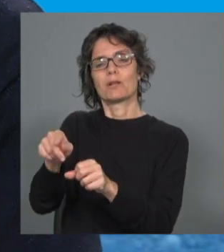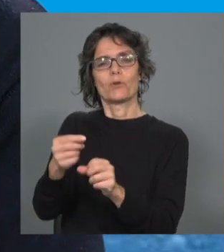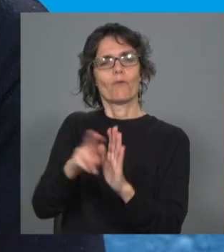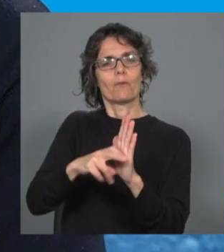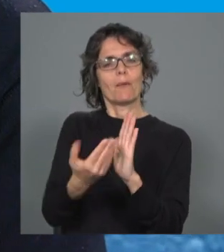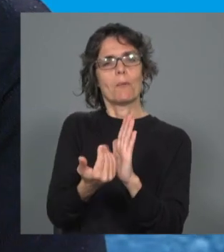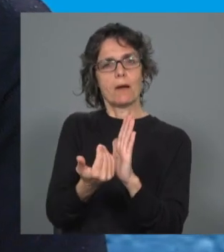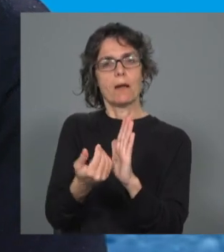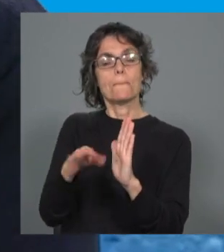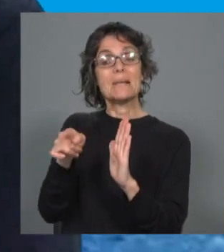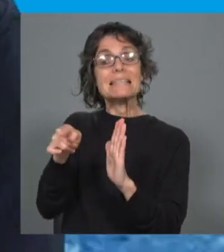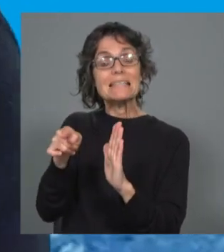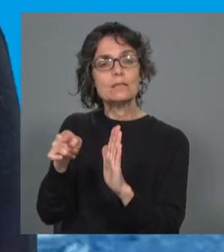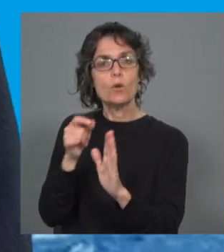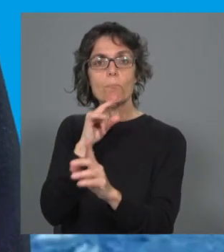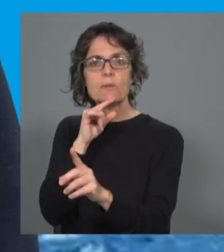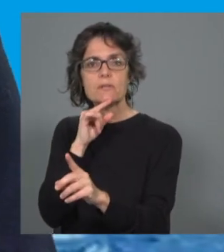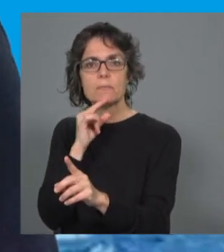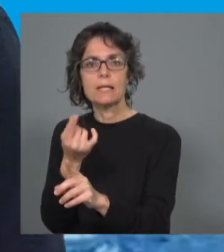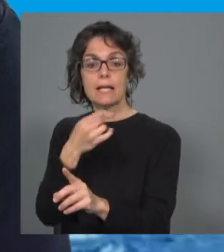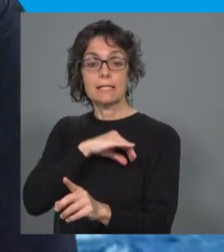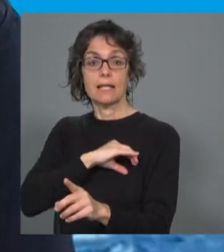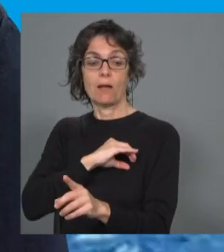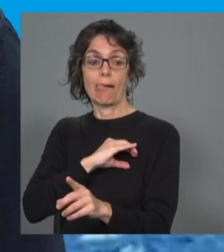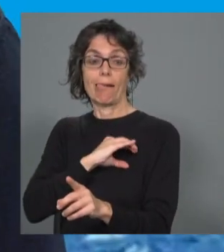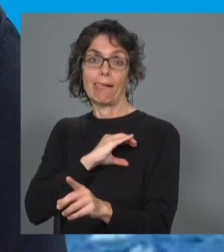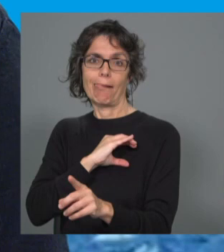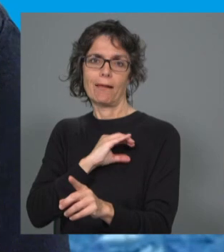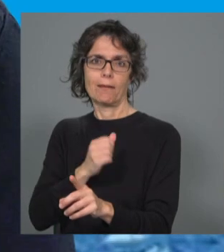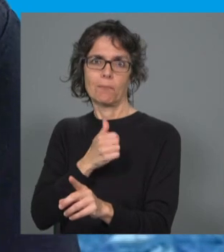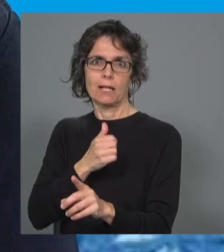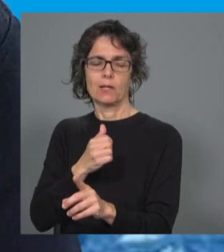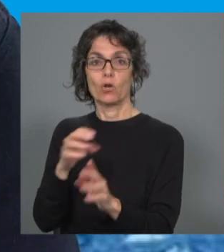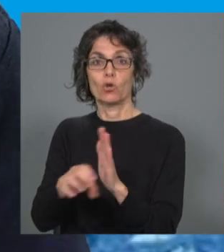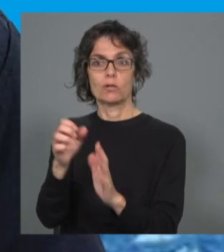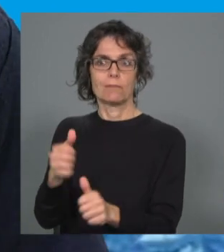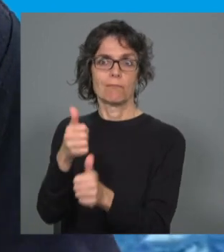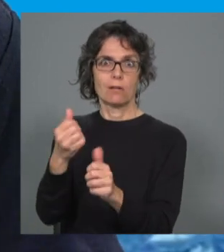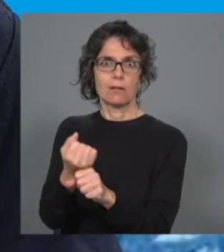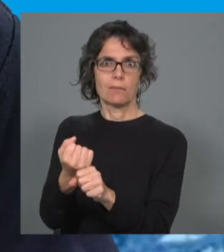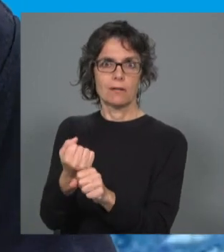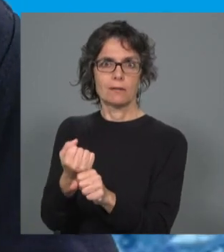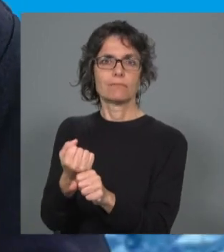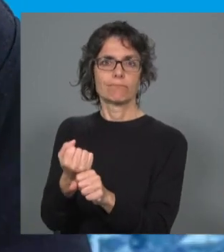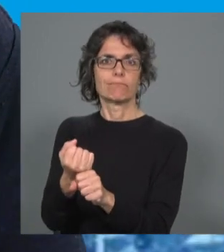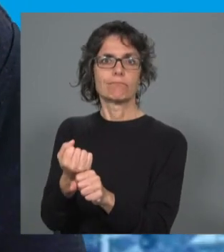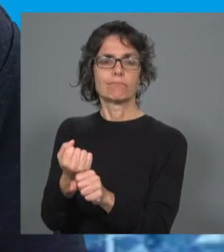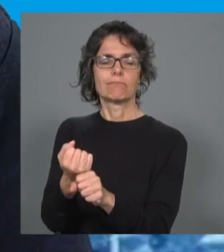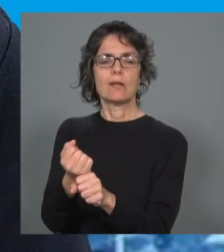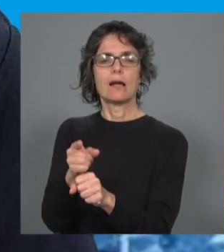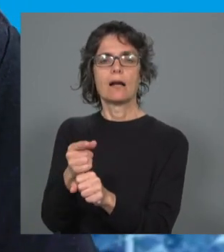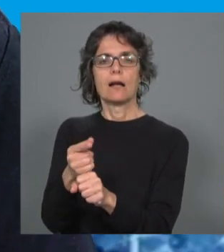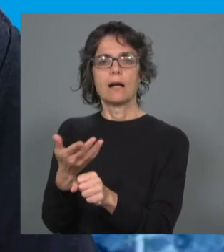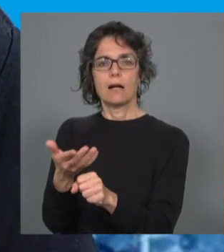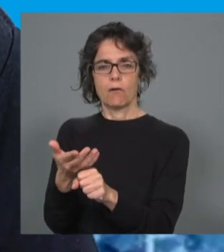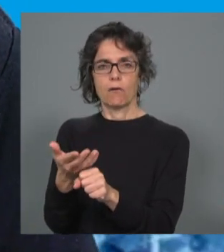mas que também permite salários um pouco melhores, melhores condições de trabalho, etc. Ora,